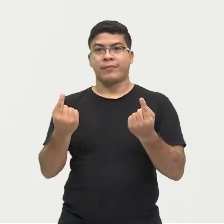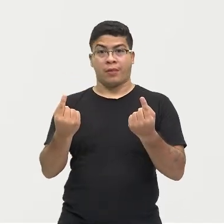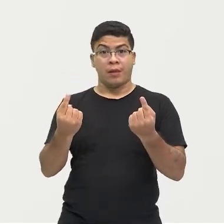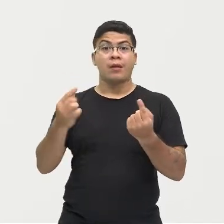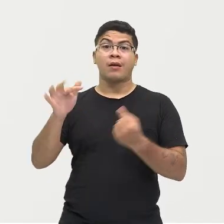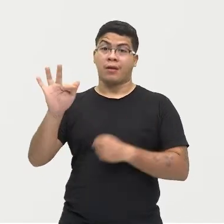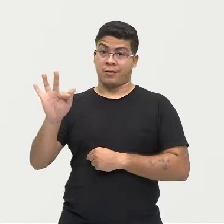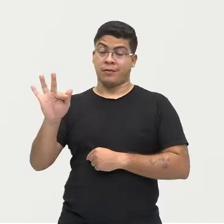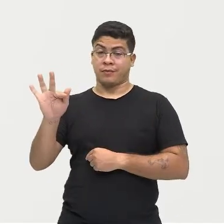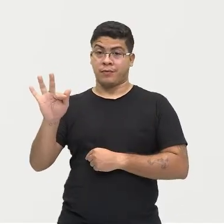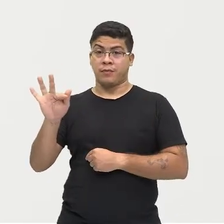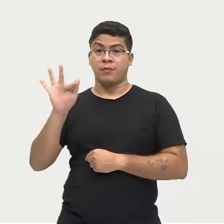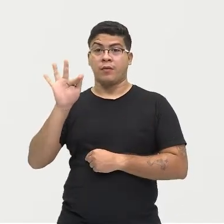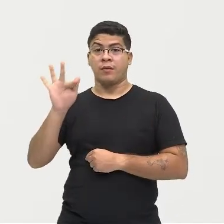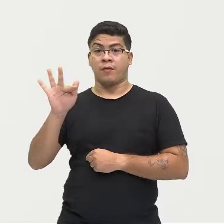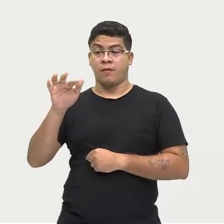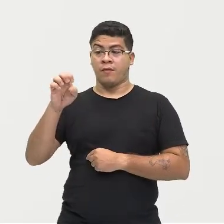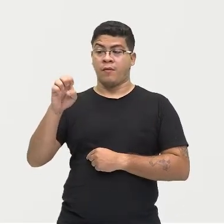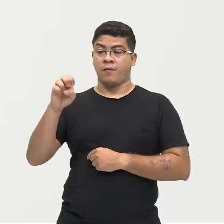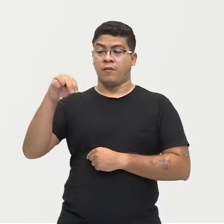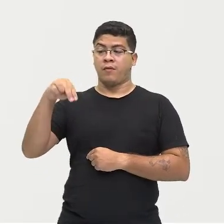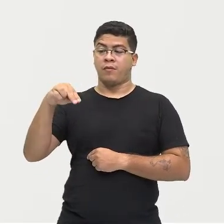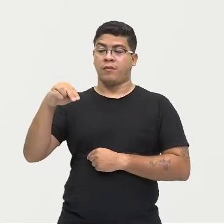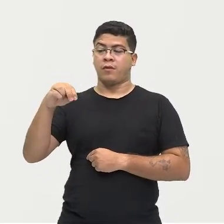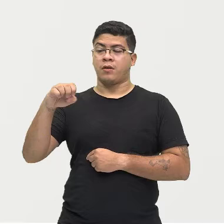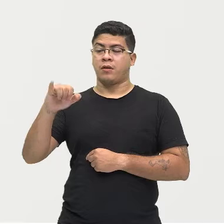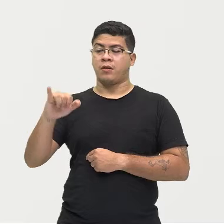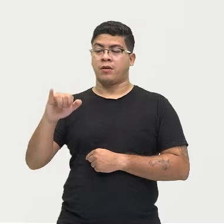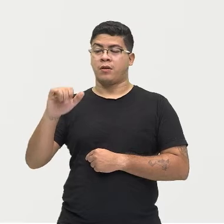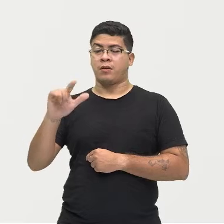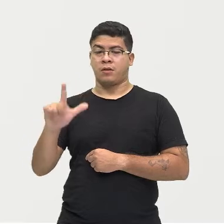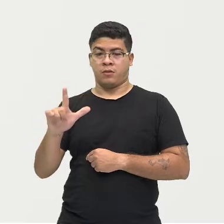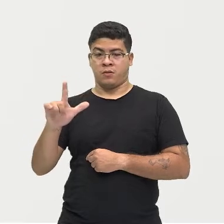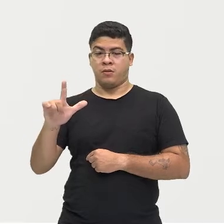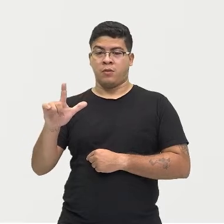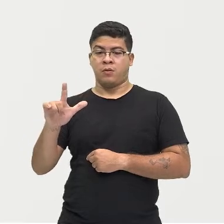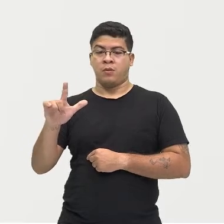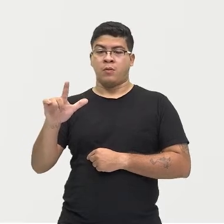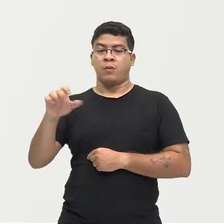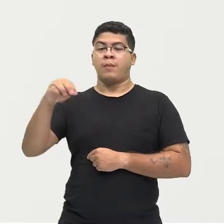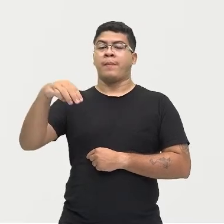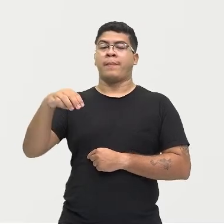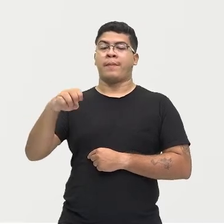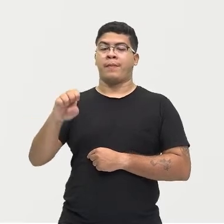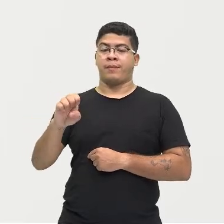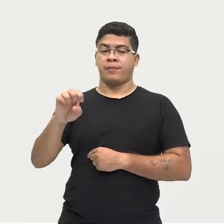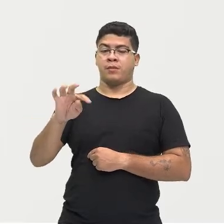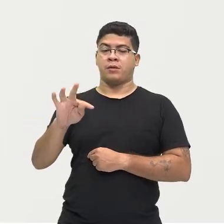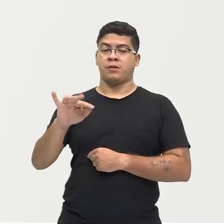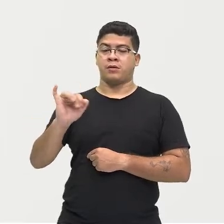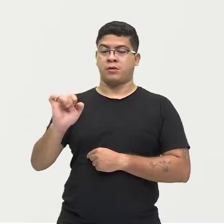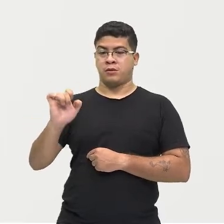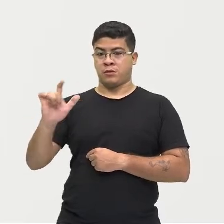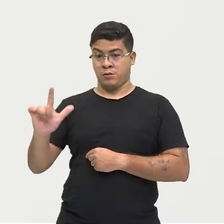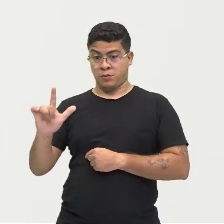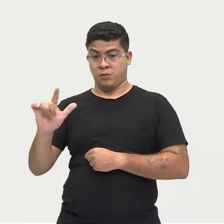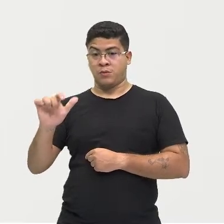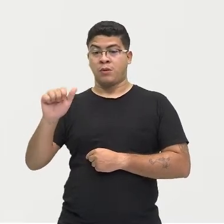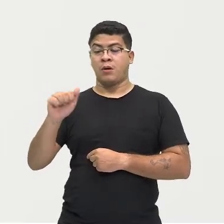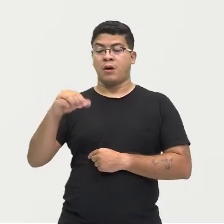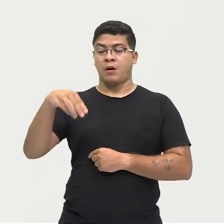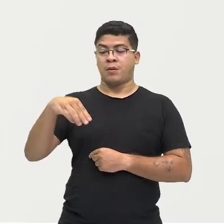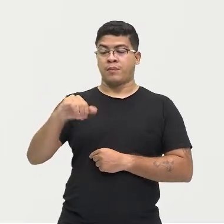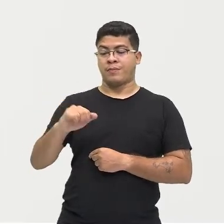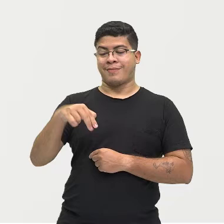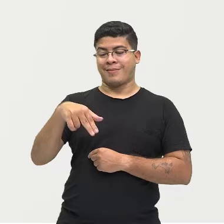vem primeiro e o metil vem depois, por causa daqui, ó, ordem alfabética, o F e o M, certo? Então, o nome